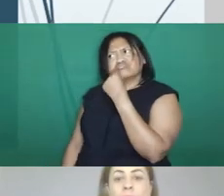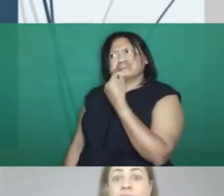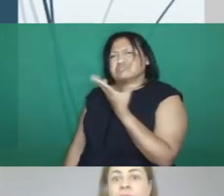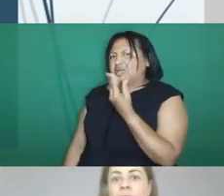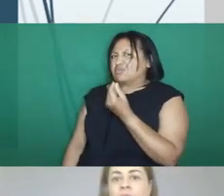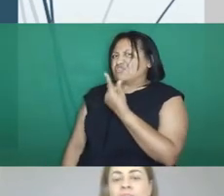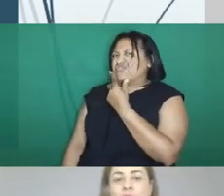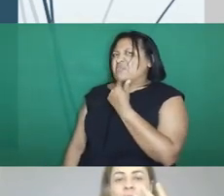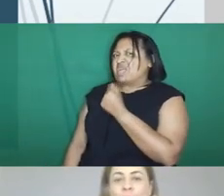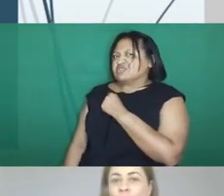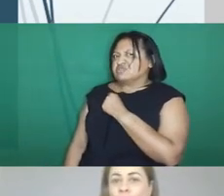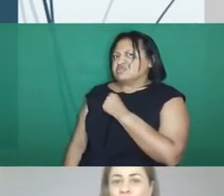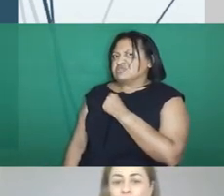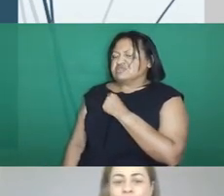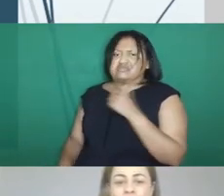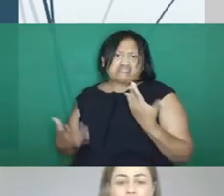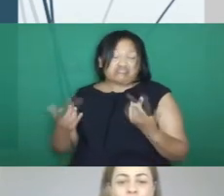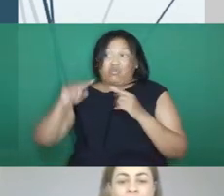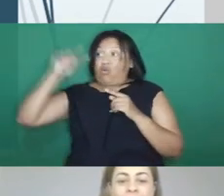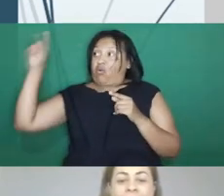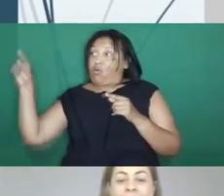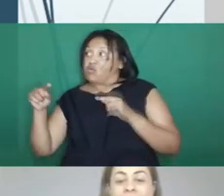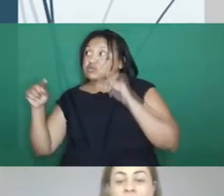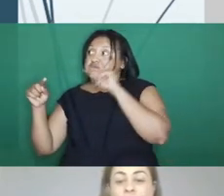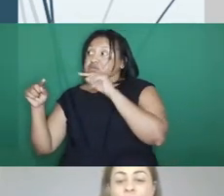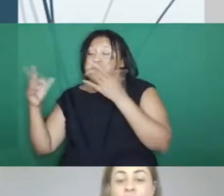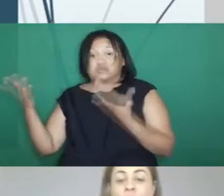é vermelho Será que o batom tá muito vermelho